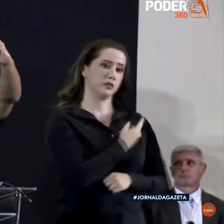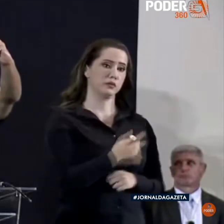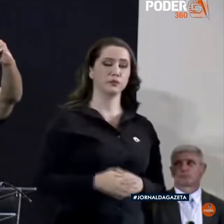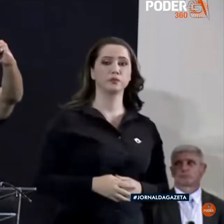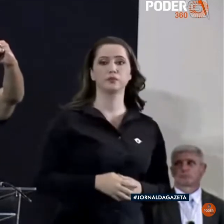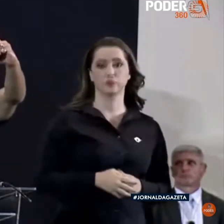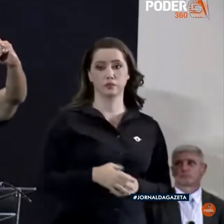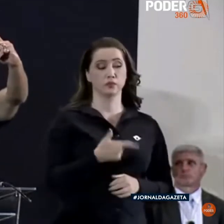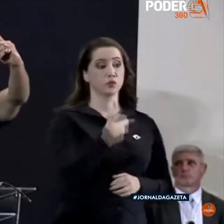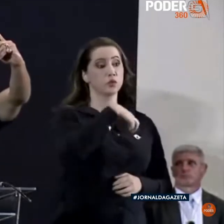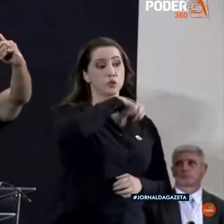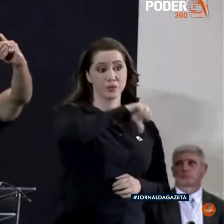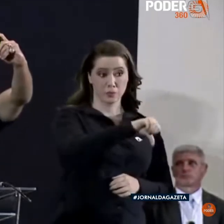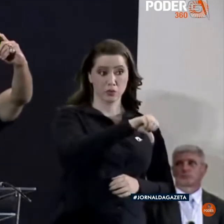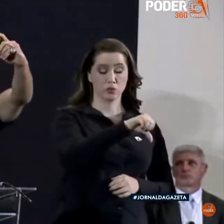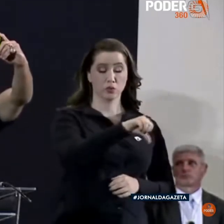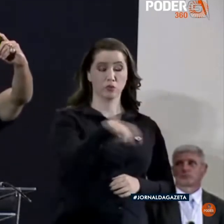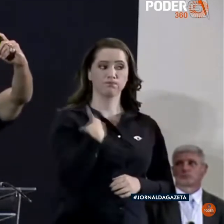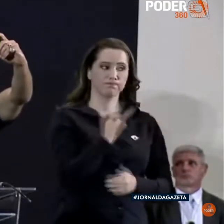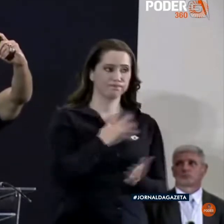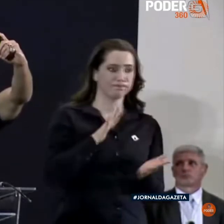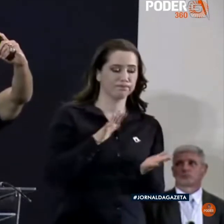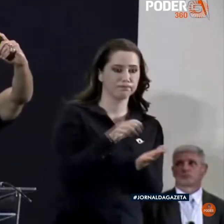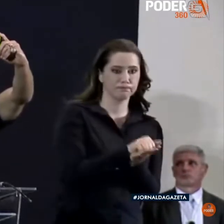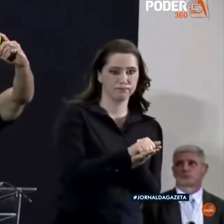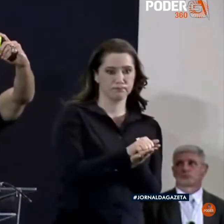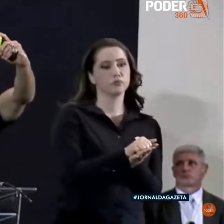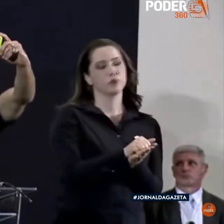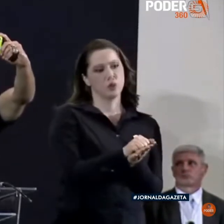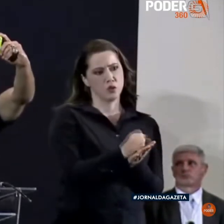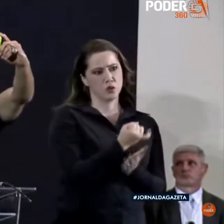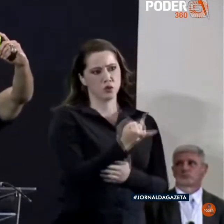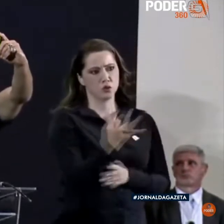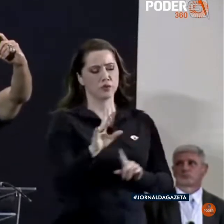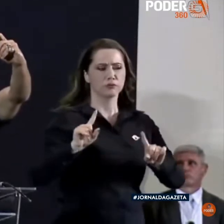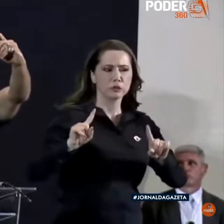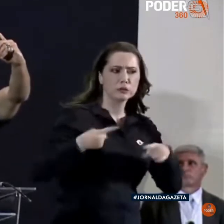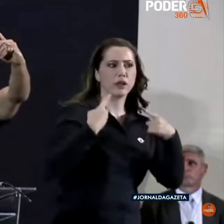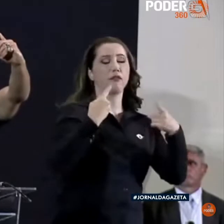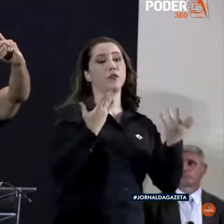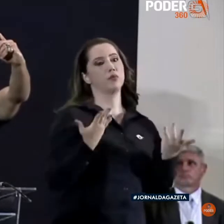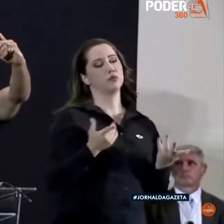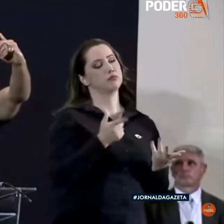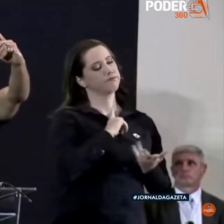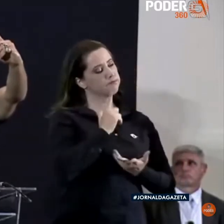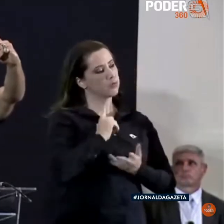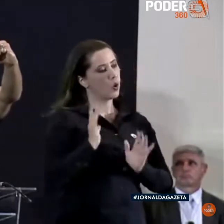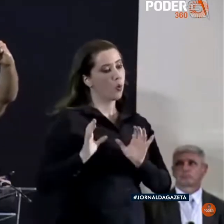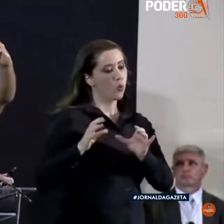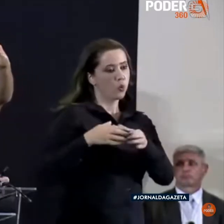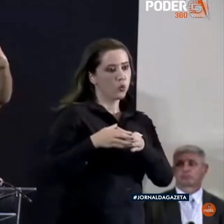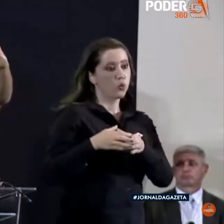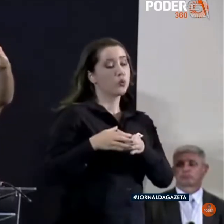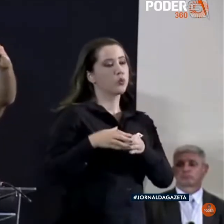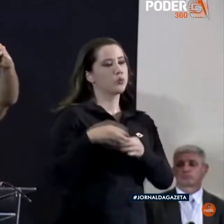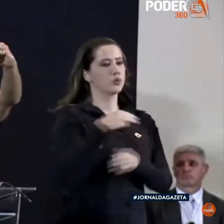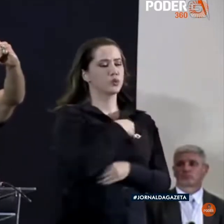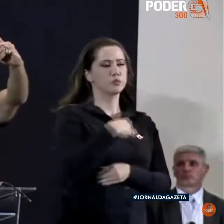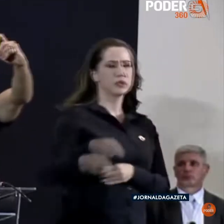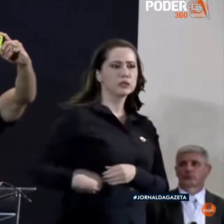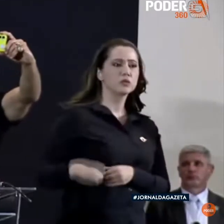federal. 2019, quando nós assumimos, muitos desafios. Uma equipe de ministros